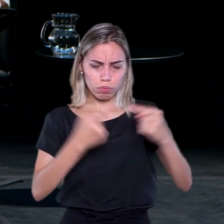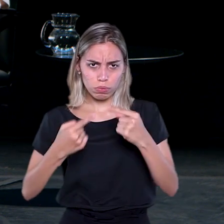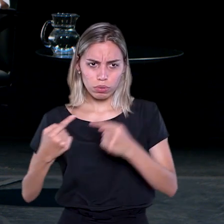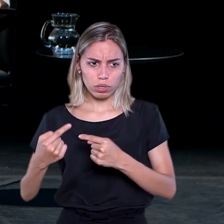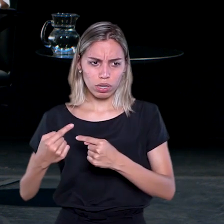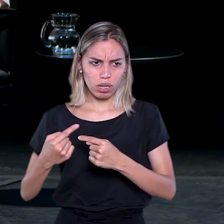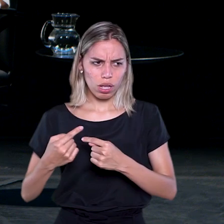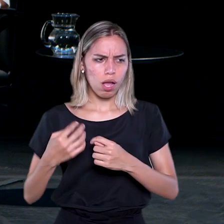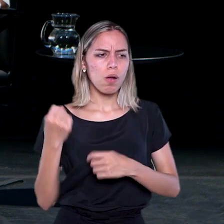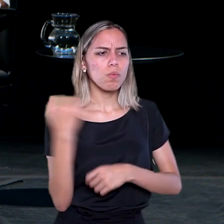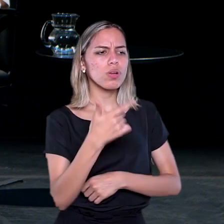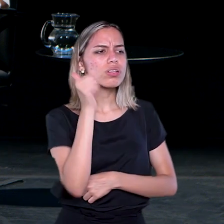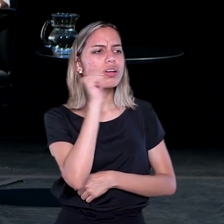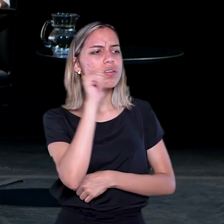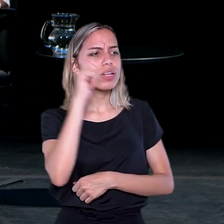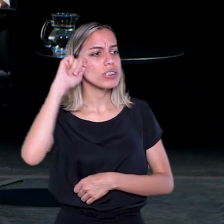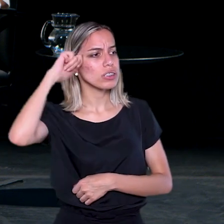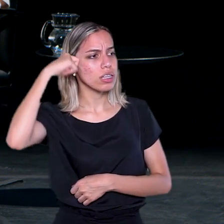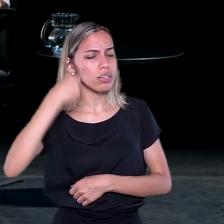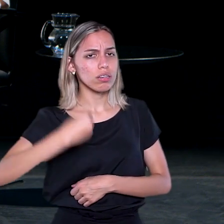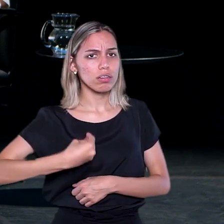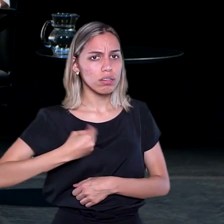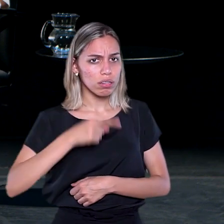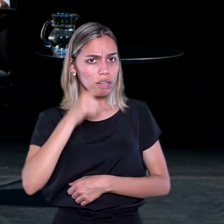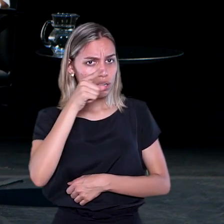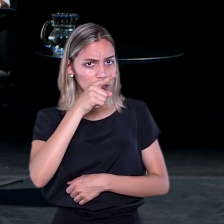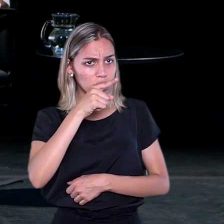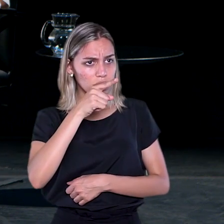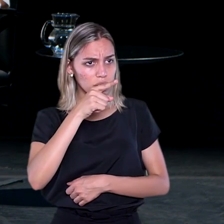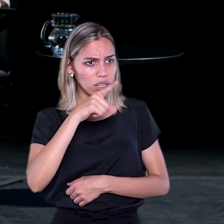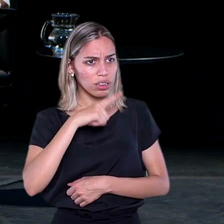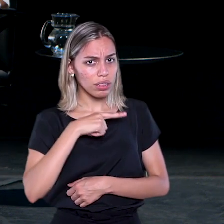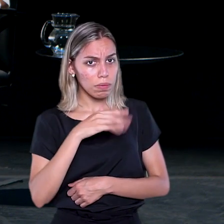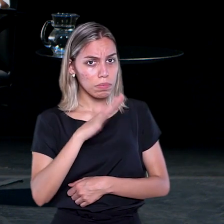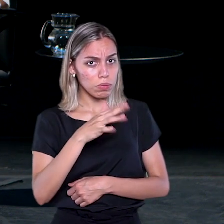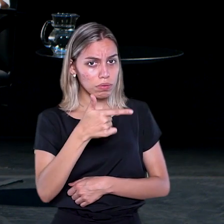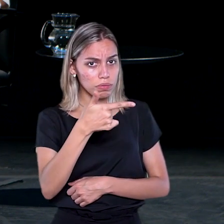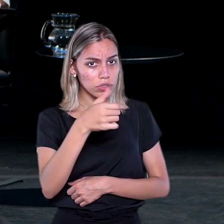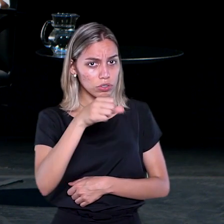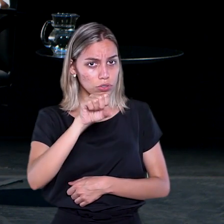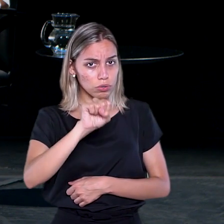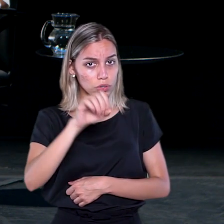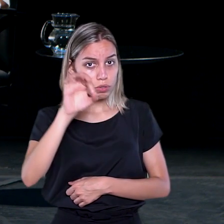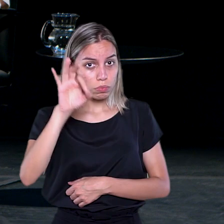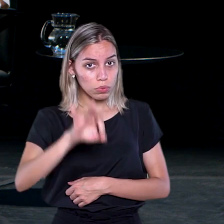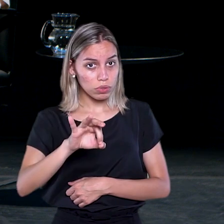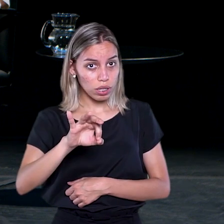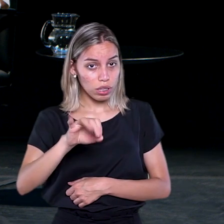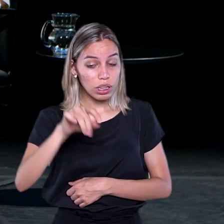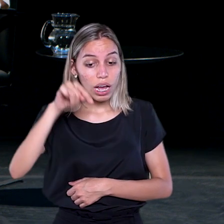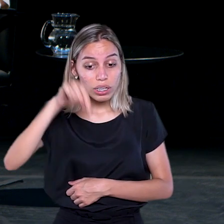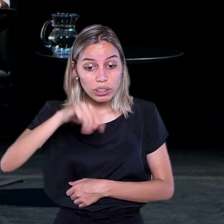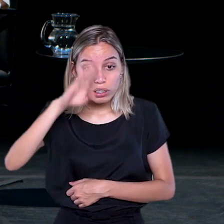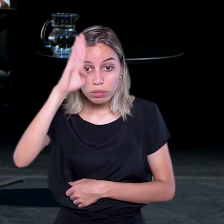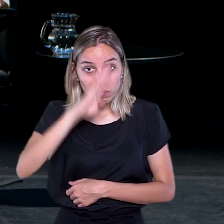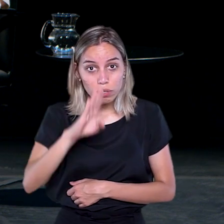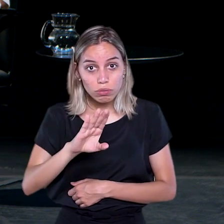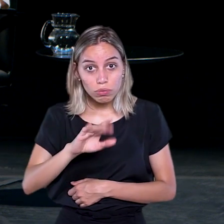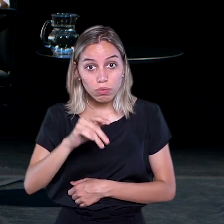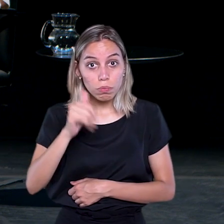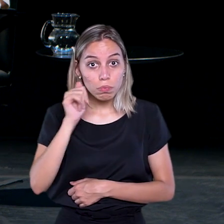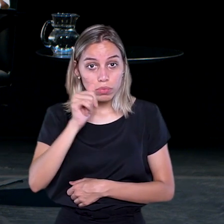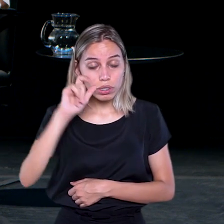Afonso, compõem o maior grupo social brasileiro. Nós somos 28% da população brasileira.